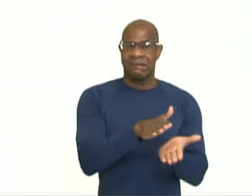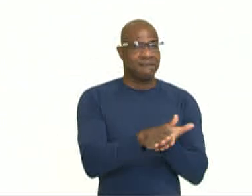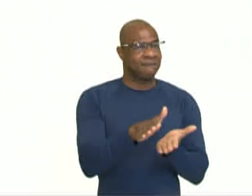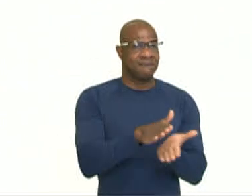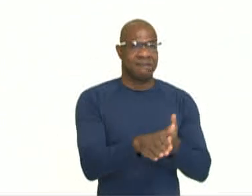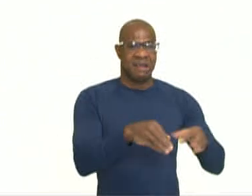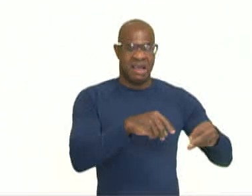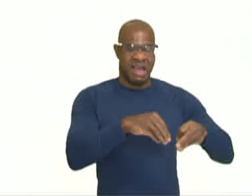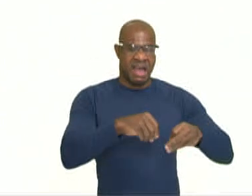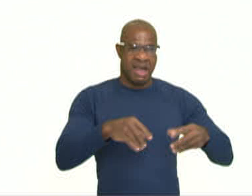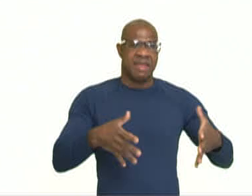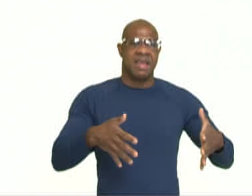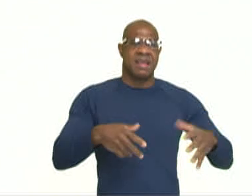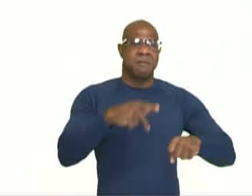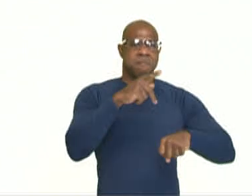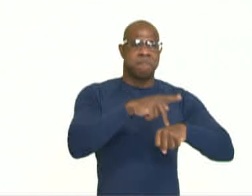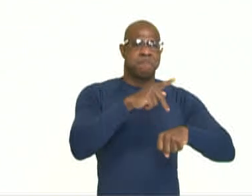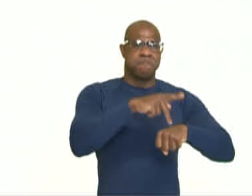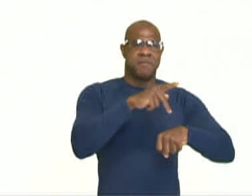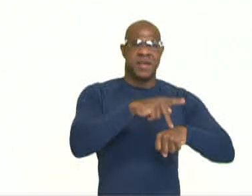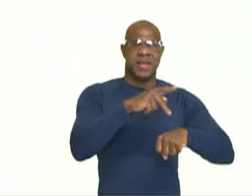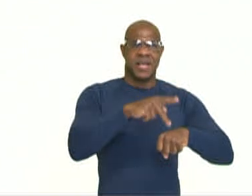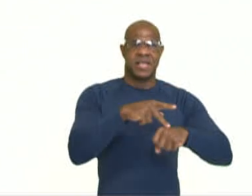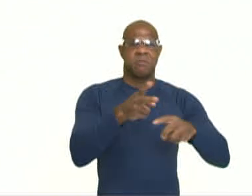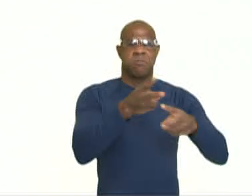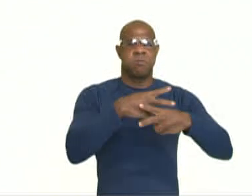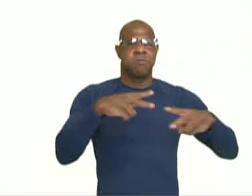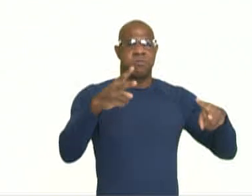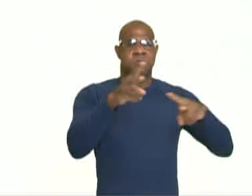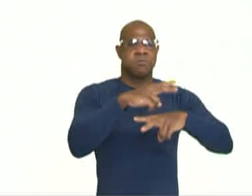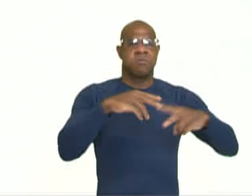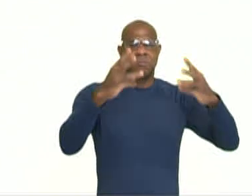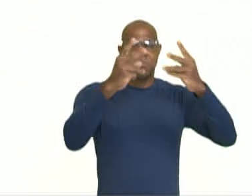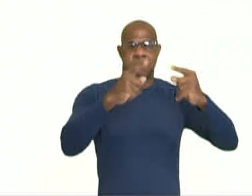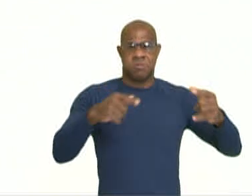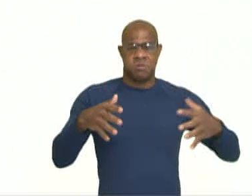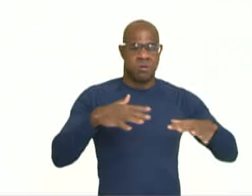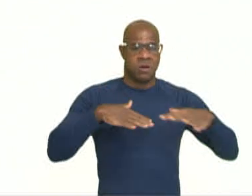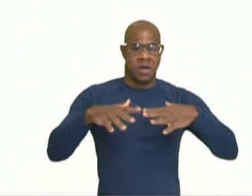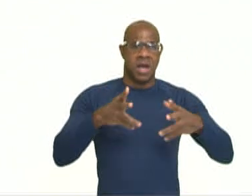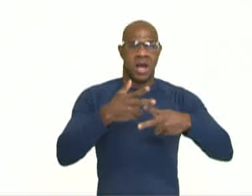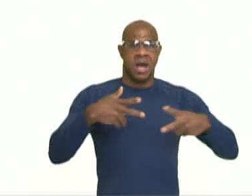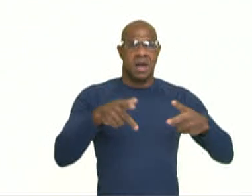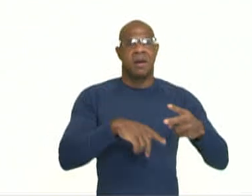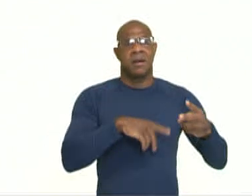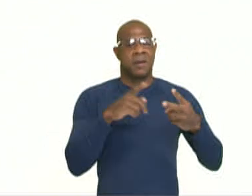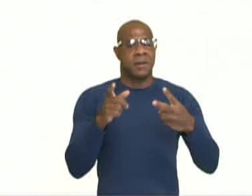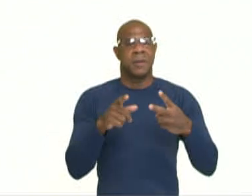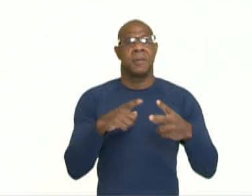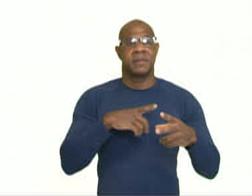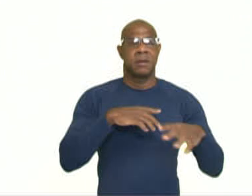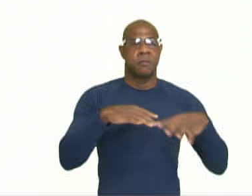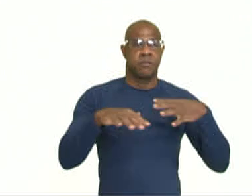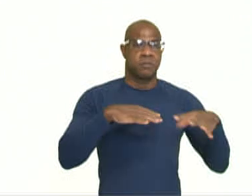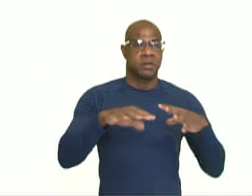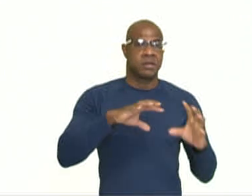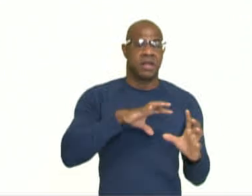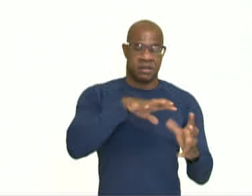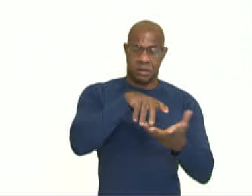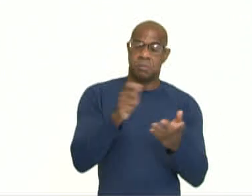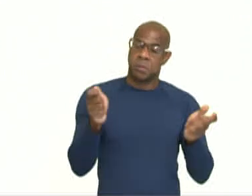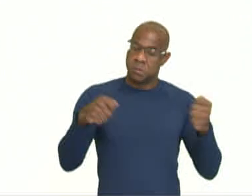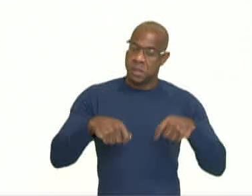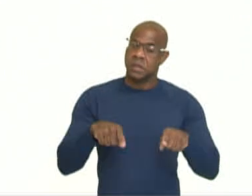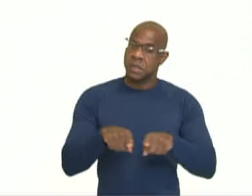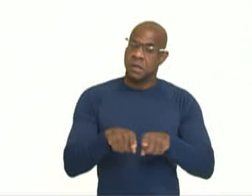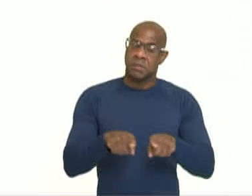tenho areia, muitas vezes rocha triturada pelo tempo, pelo movimento da água. Nós temos movimentação da terra que possibilita